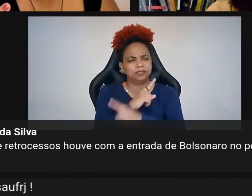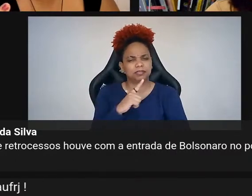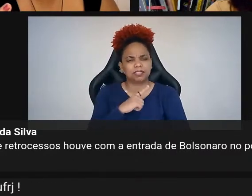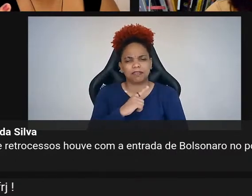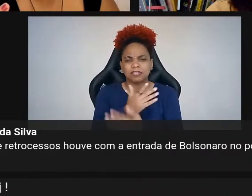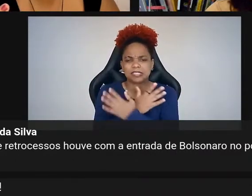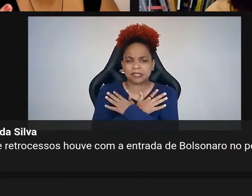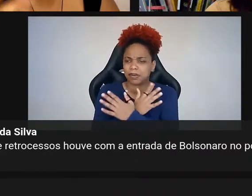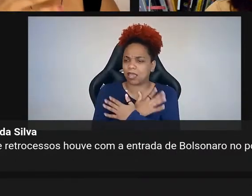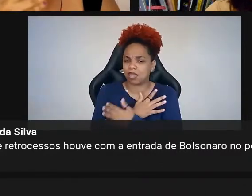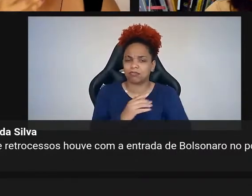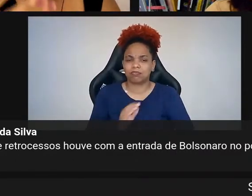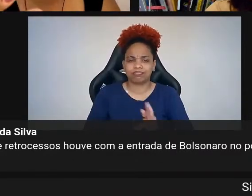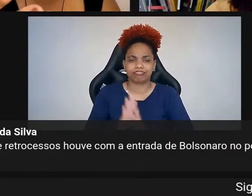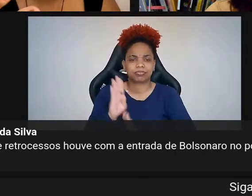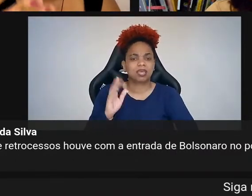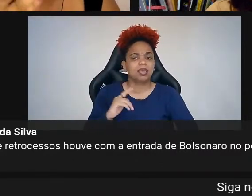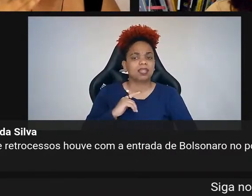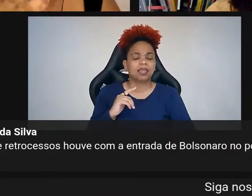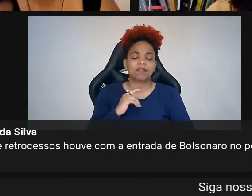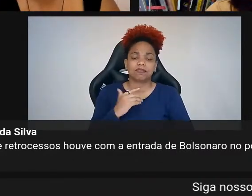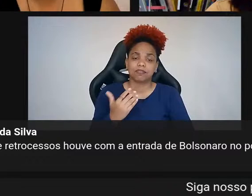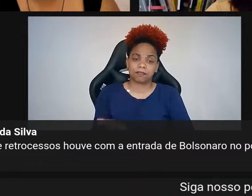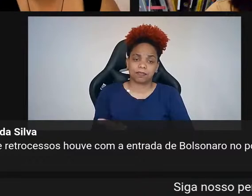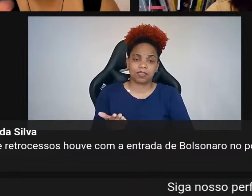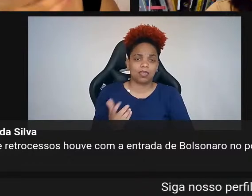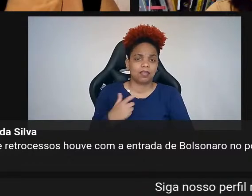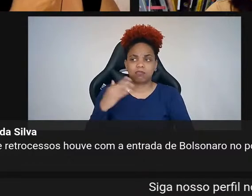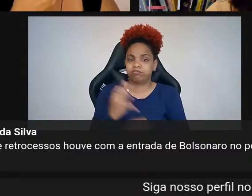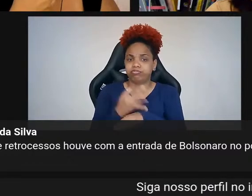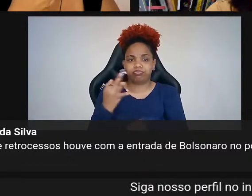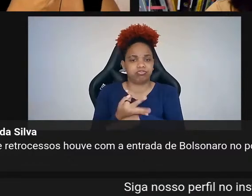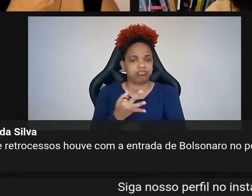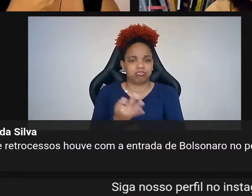gente está vivendo assim o fim dos tempos que ninguém aguenta mais.